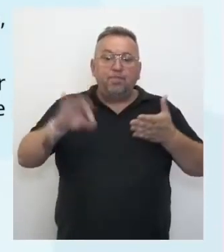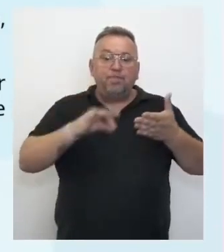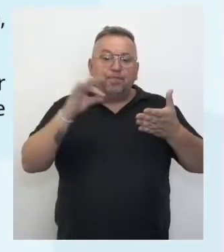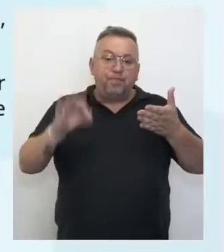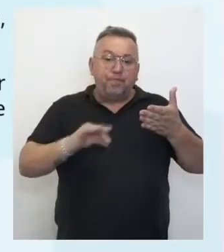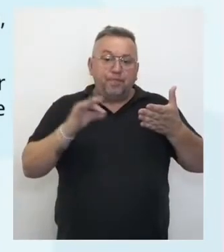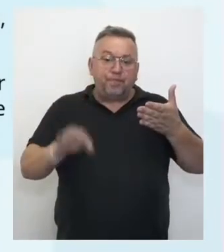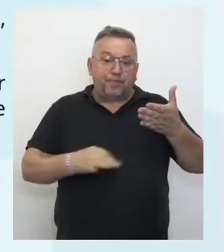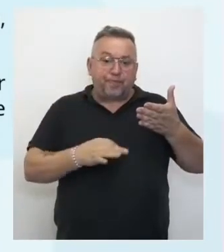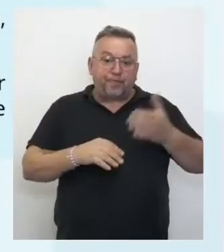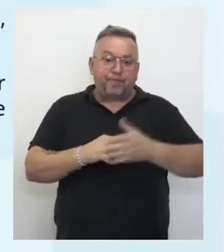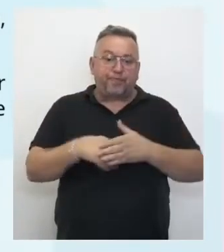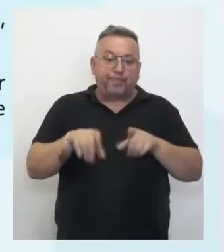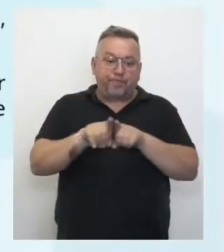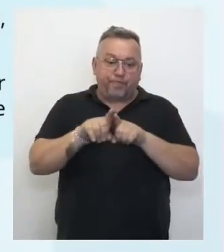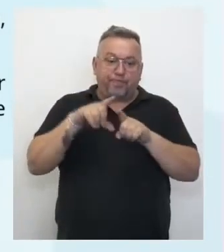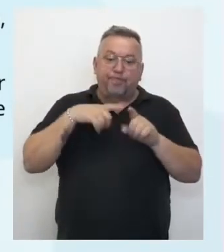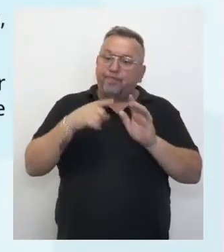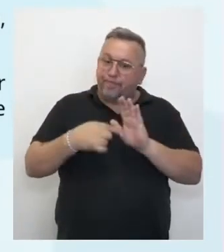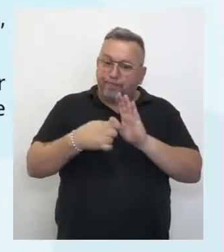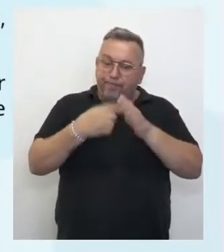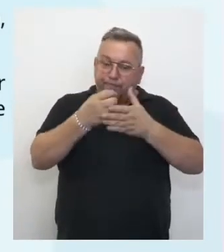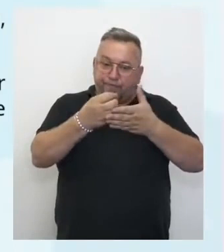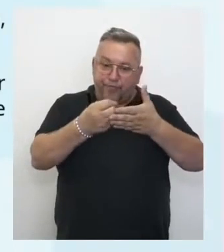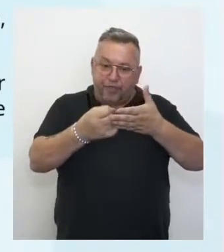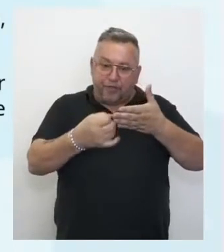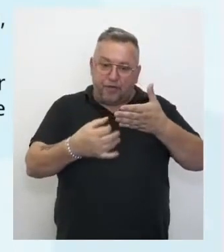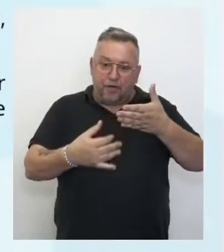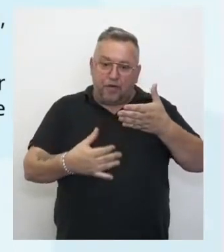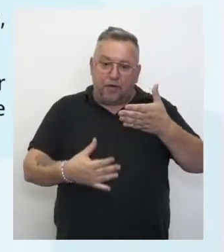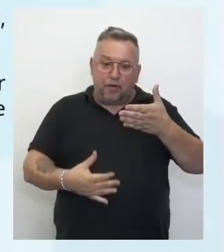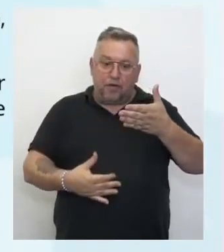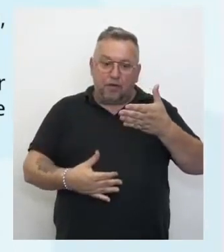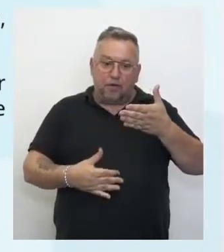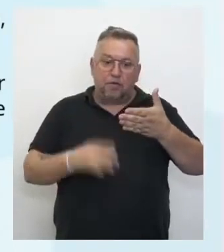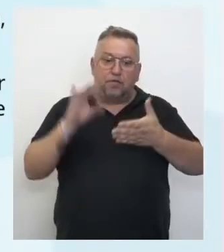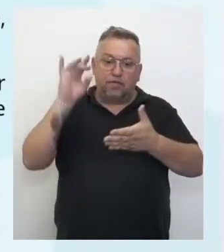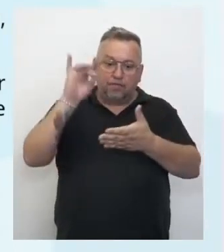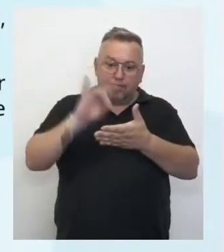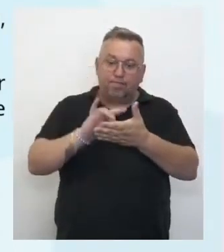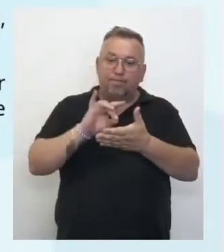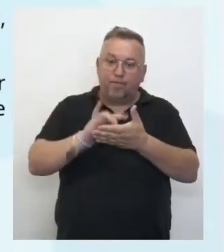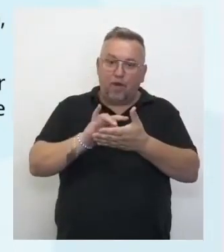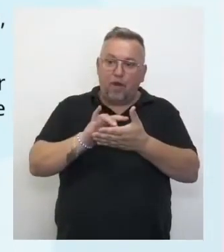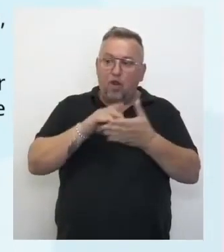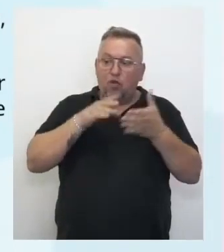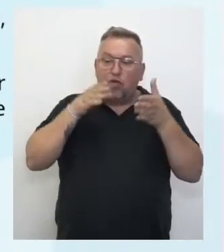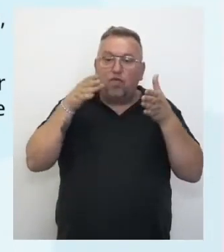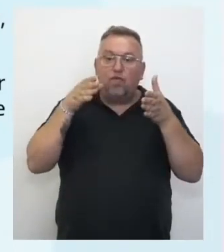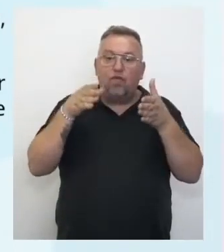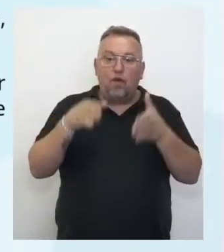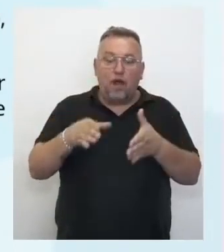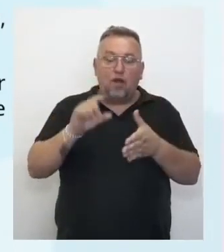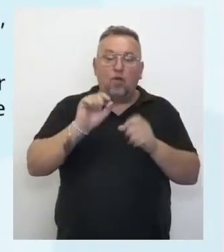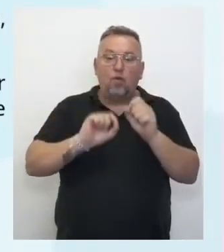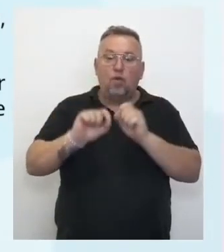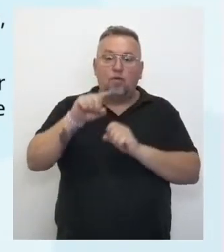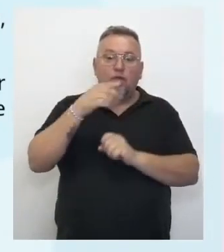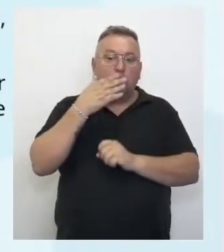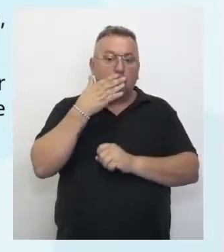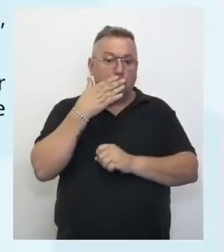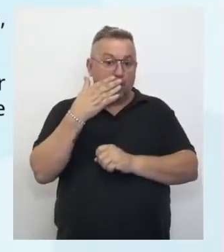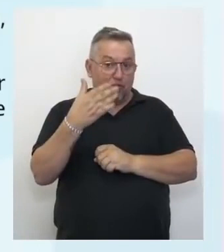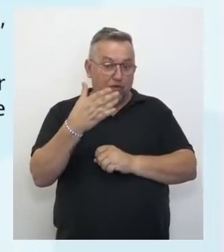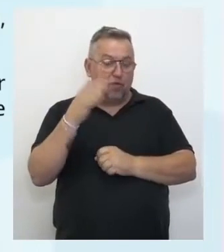abaixo-assinado. Então, ali tem a apresentação, os argumentos em fatos, quando nós falamos, todo fato, né, tem que ter